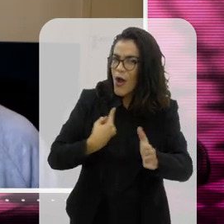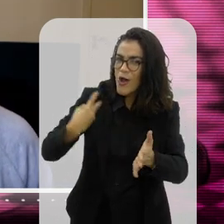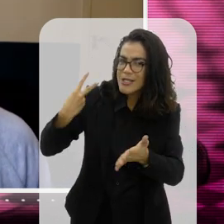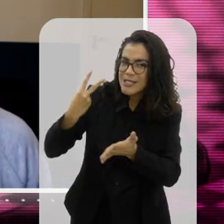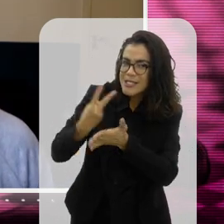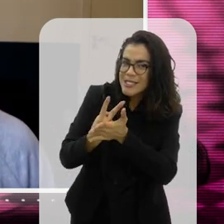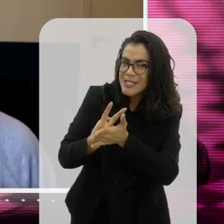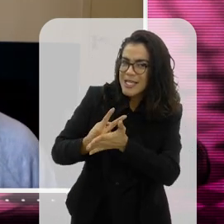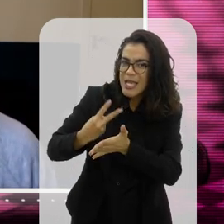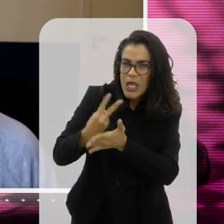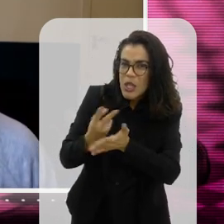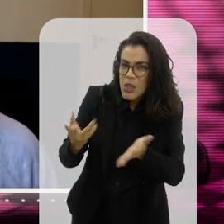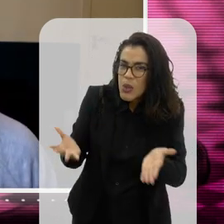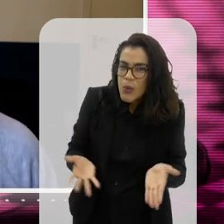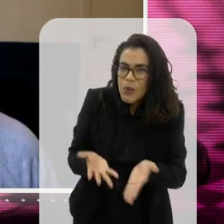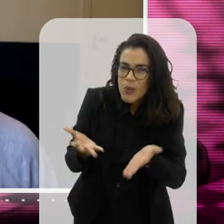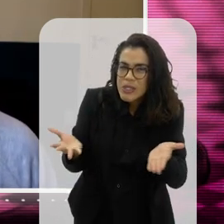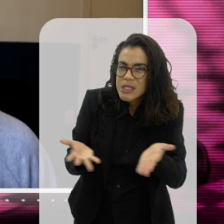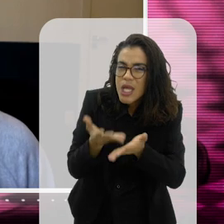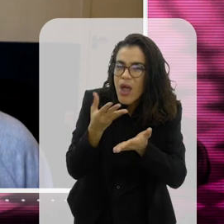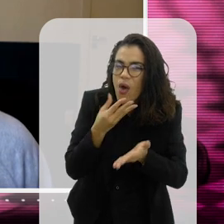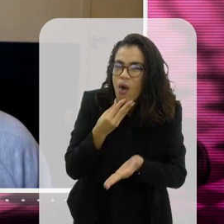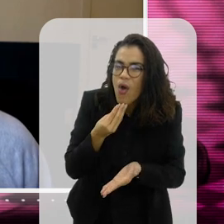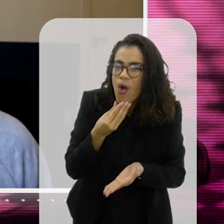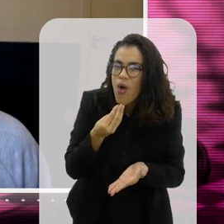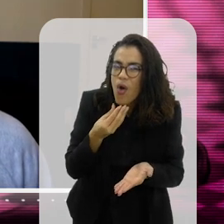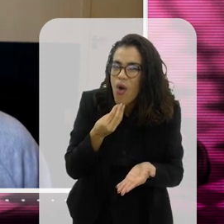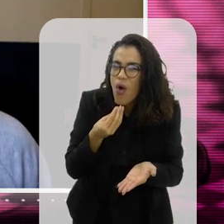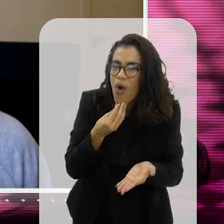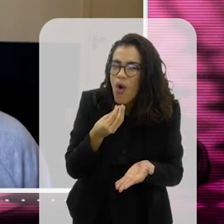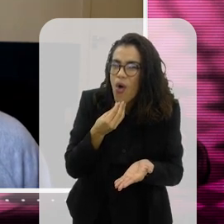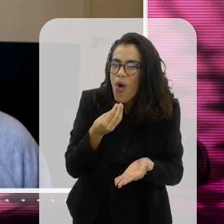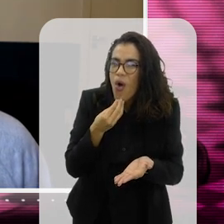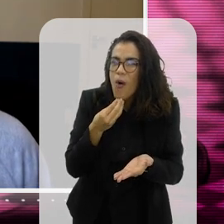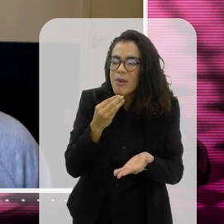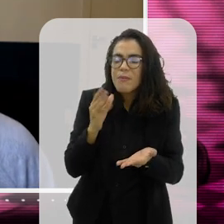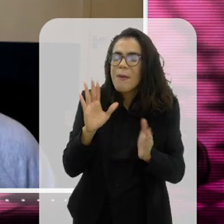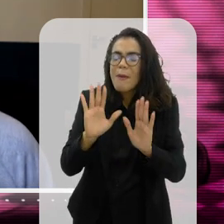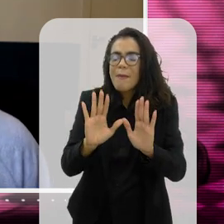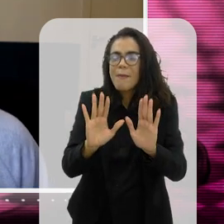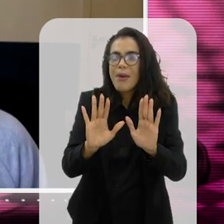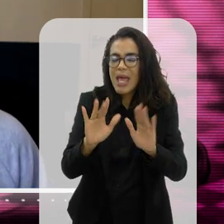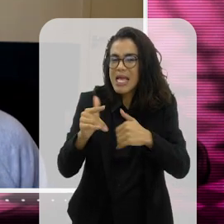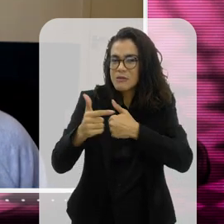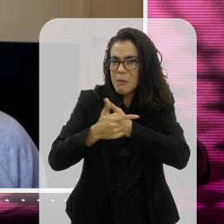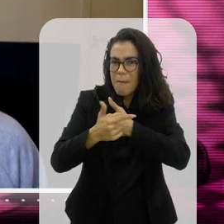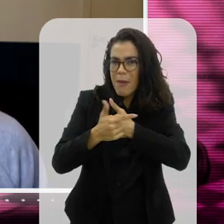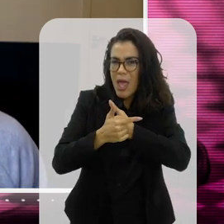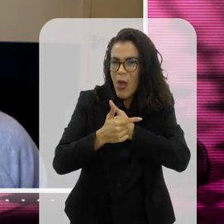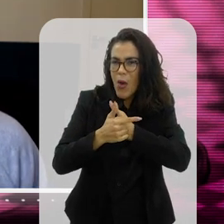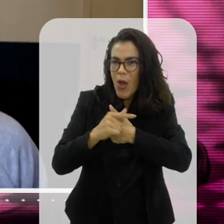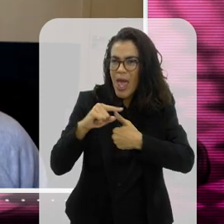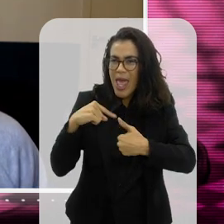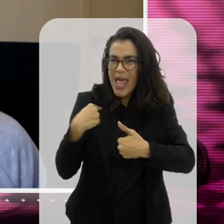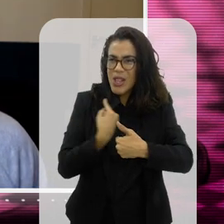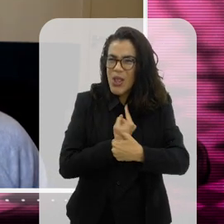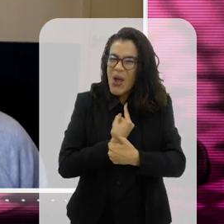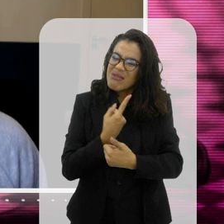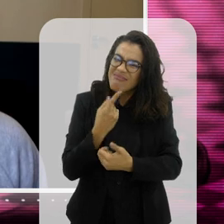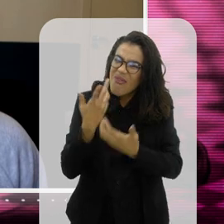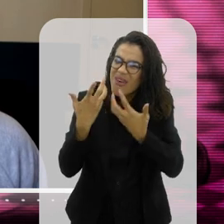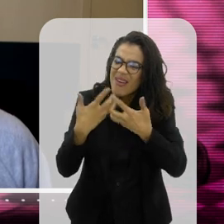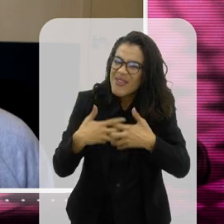nós ainda não incentivamos os homens a ocuparem esses papéis. Então, esse papel também